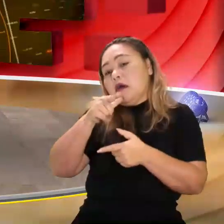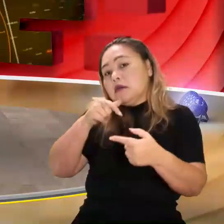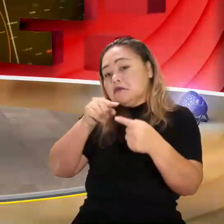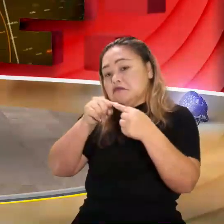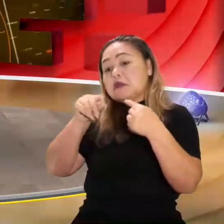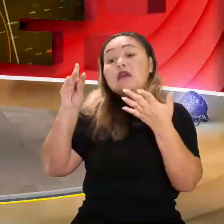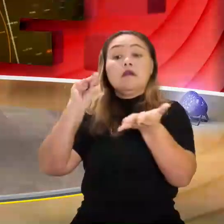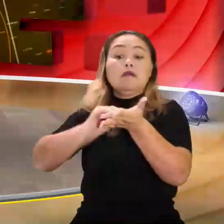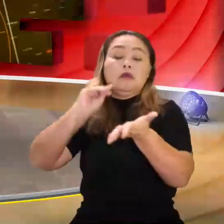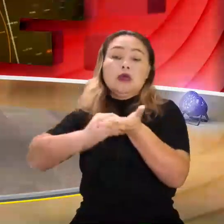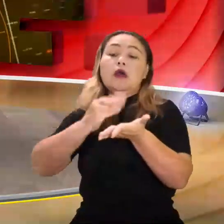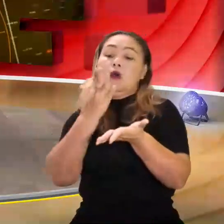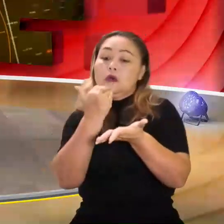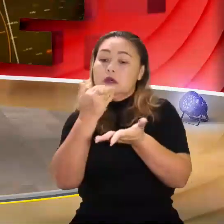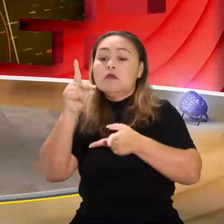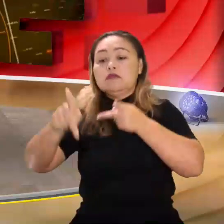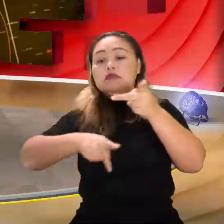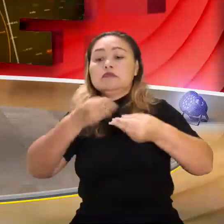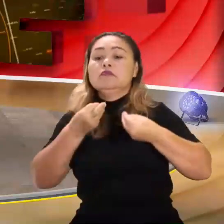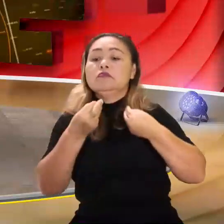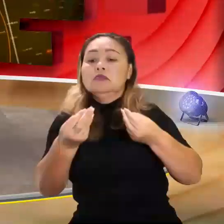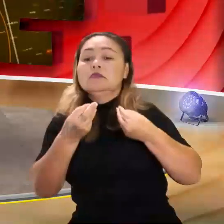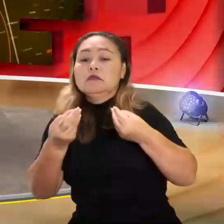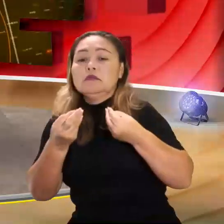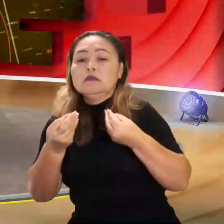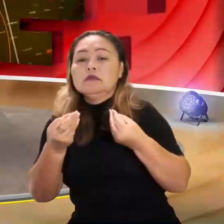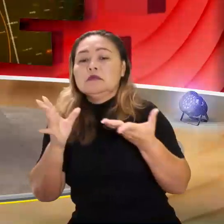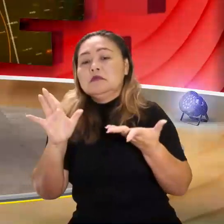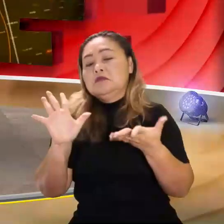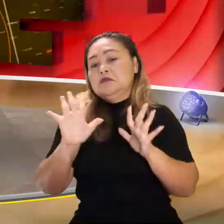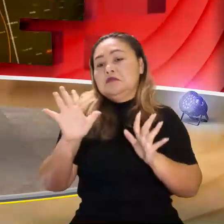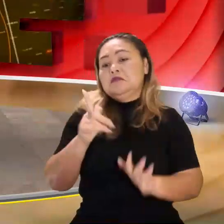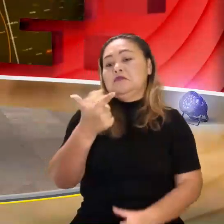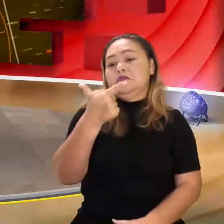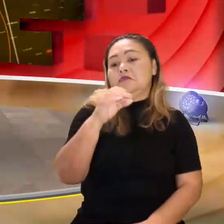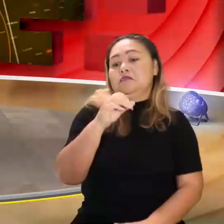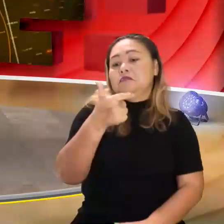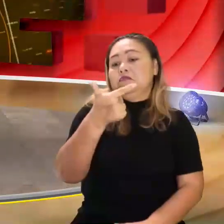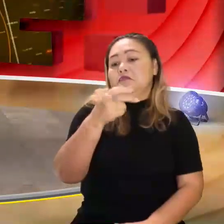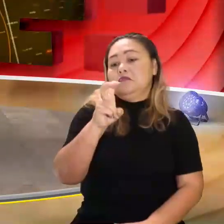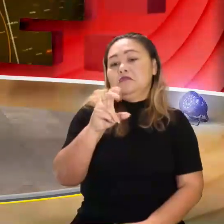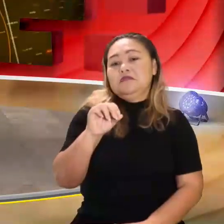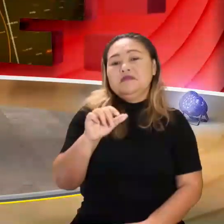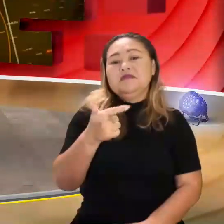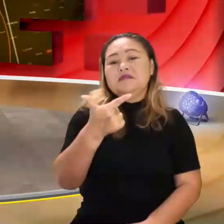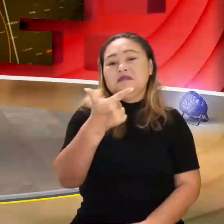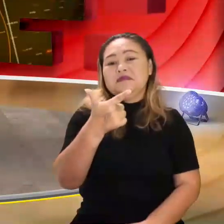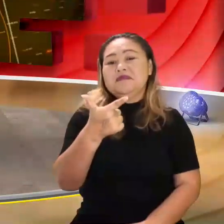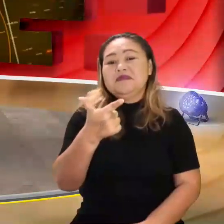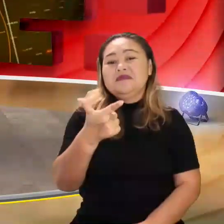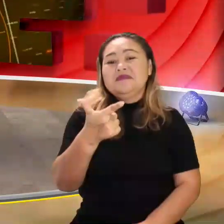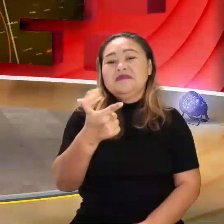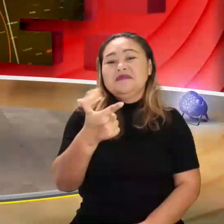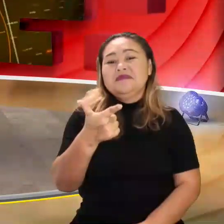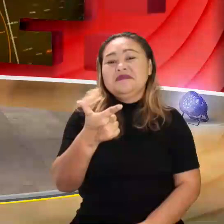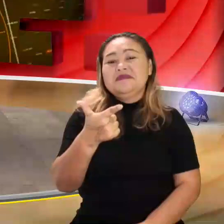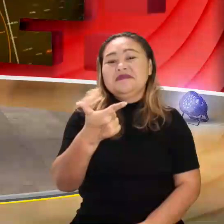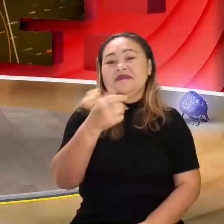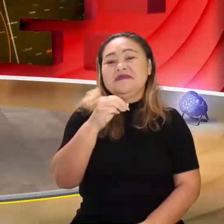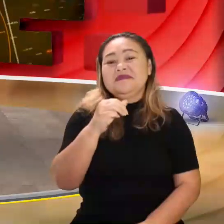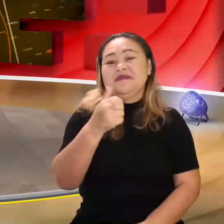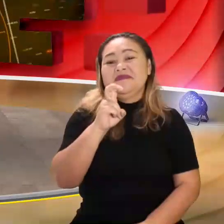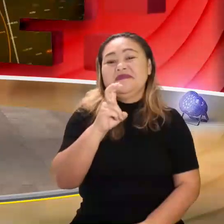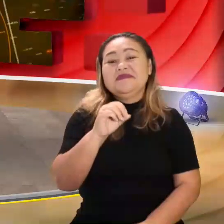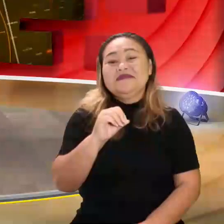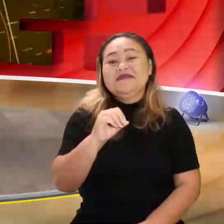que faltaria comida para o povo, é isso, né? Ele pelo ano 2050, mais ou menos, ele pensou nisso, né? Hoje falta... 2050?